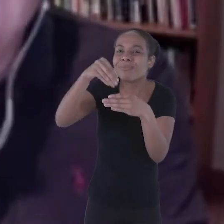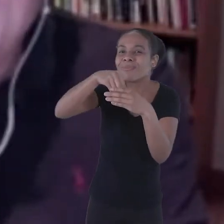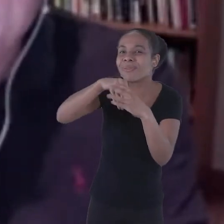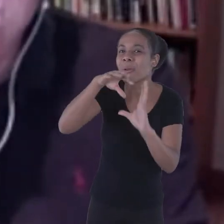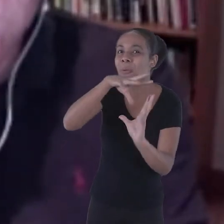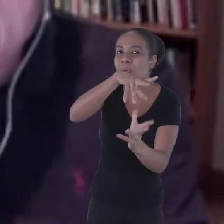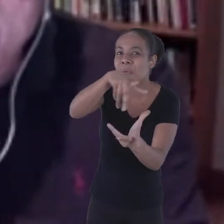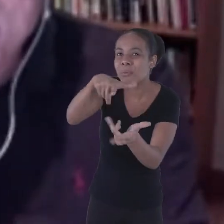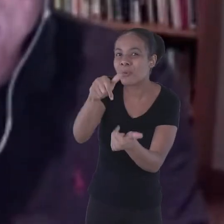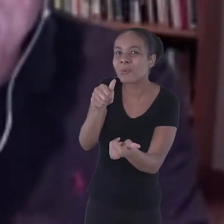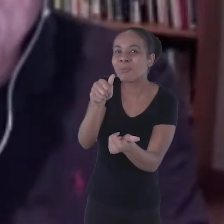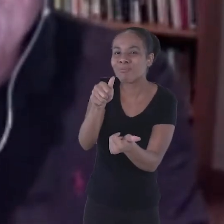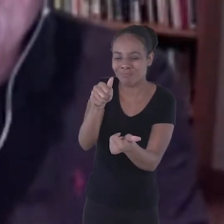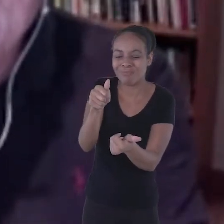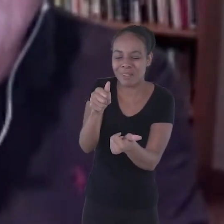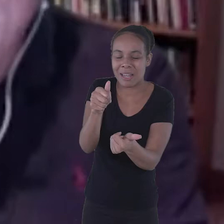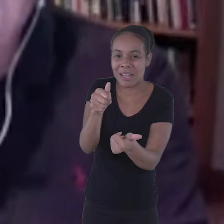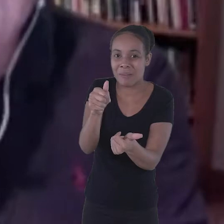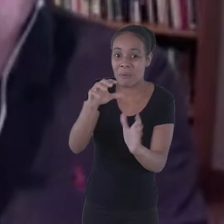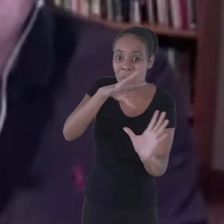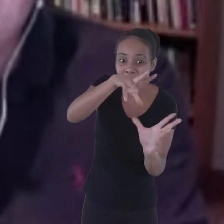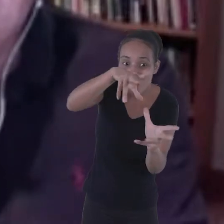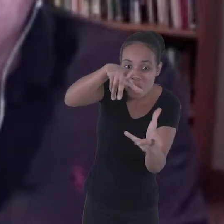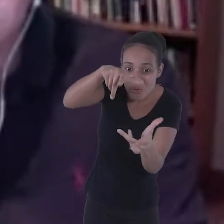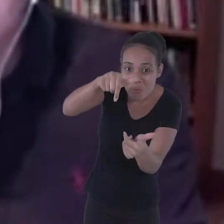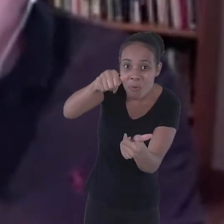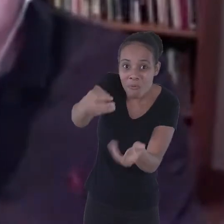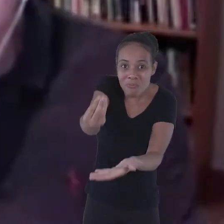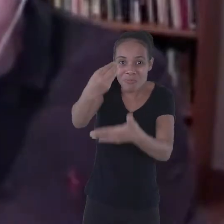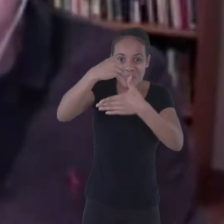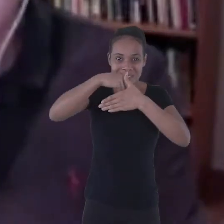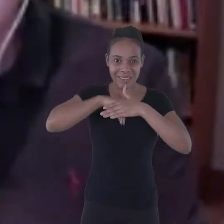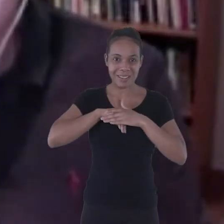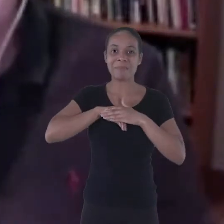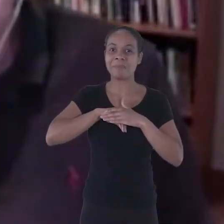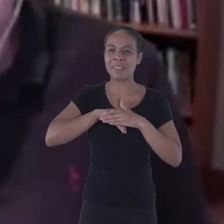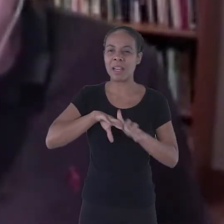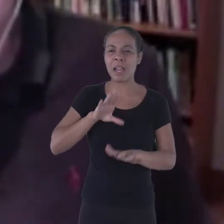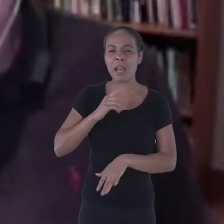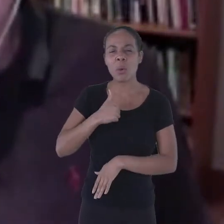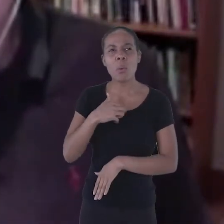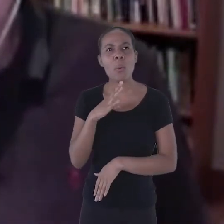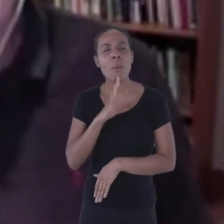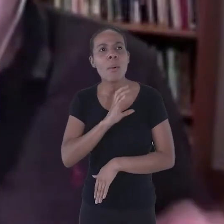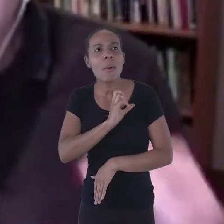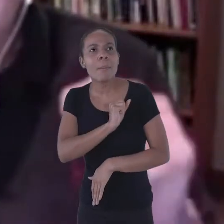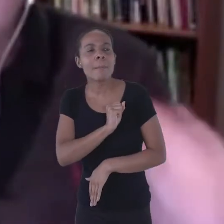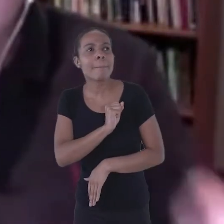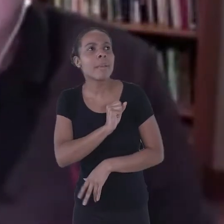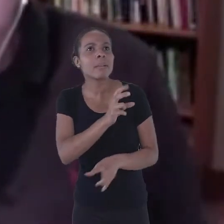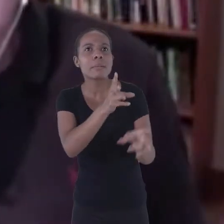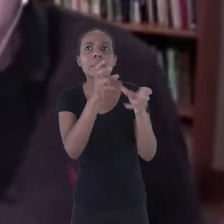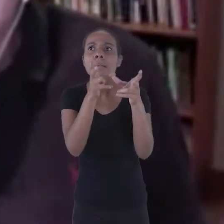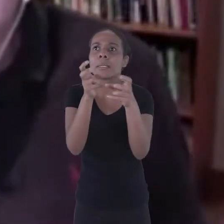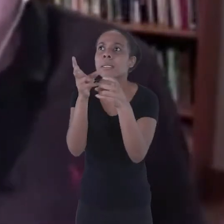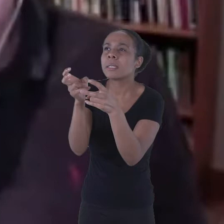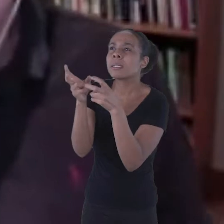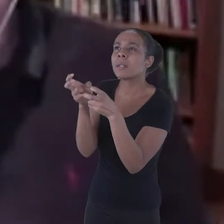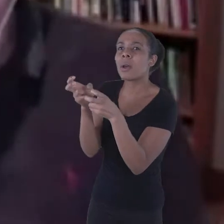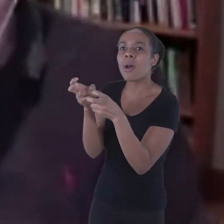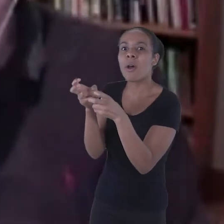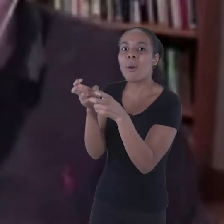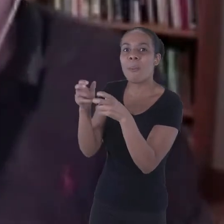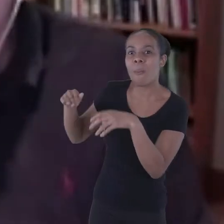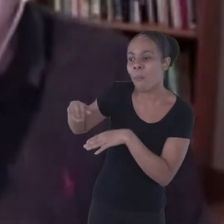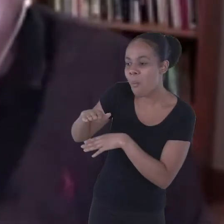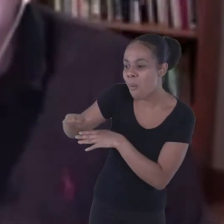era parte de mim. Amei os rios antes de conhecer os afogados. Admirei os automóveis antes de